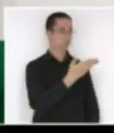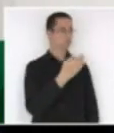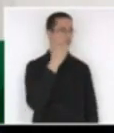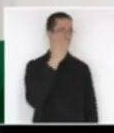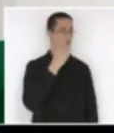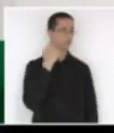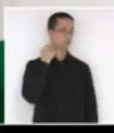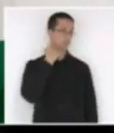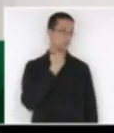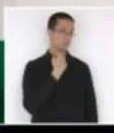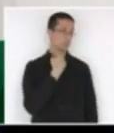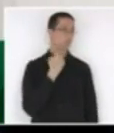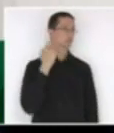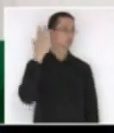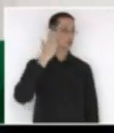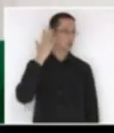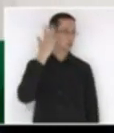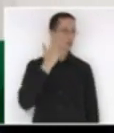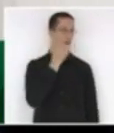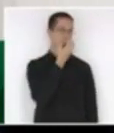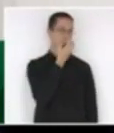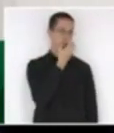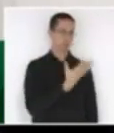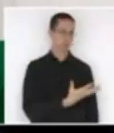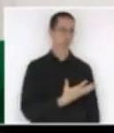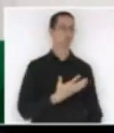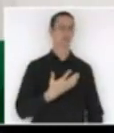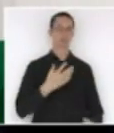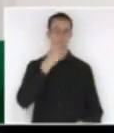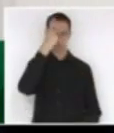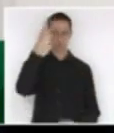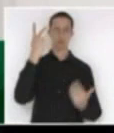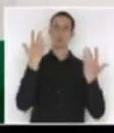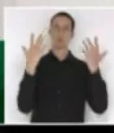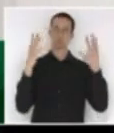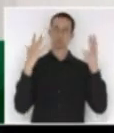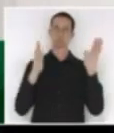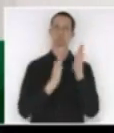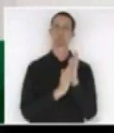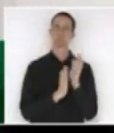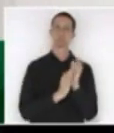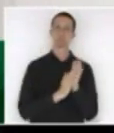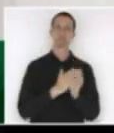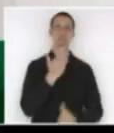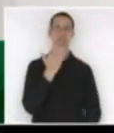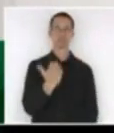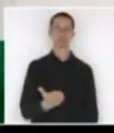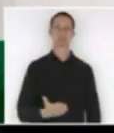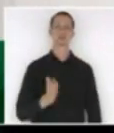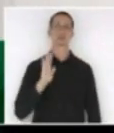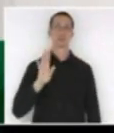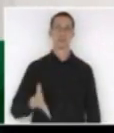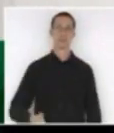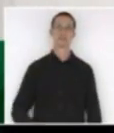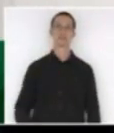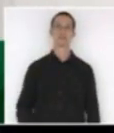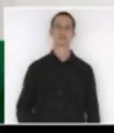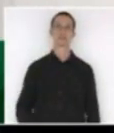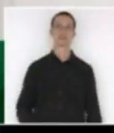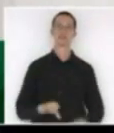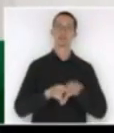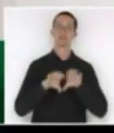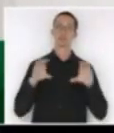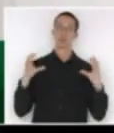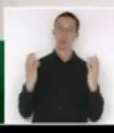pontual, muito objetivo e muito aplaudido, inclusive, pela plateia que ali estava, e essa convenção